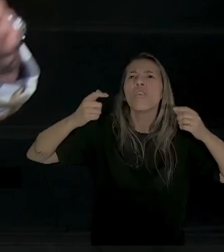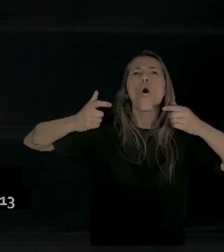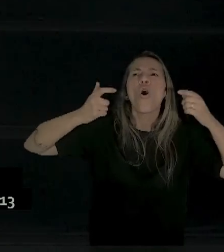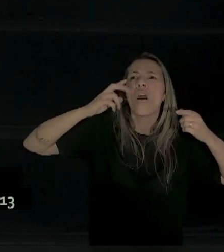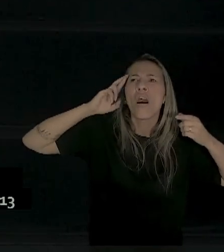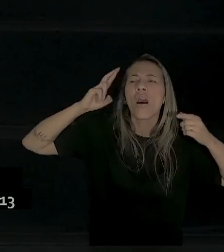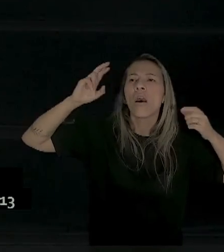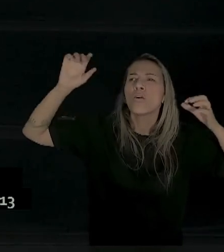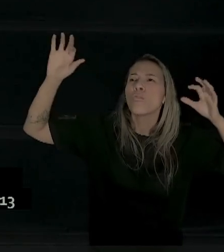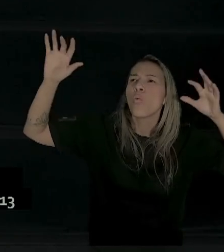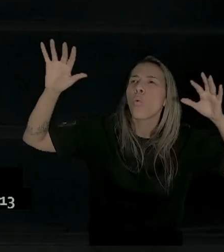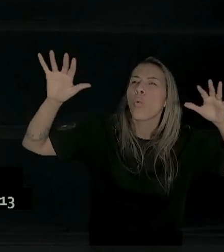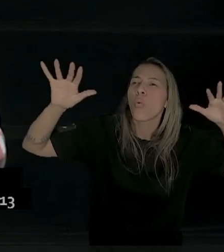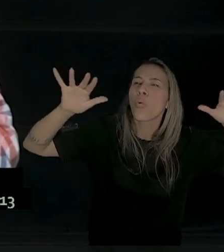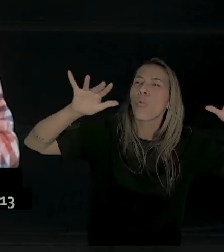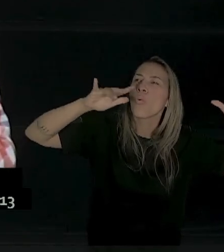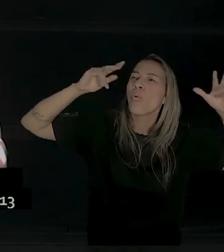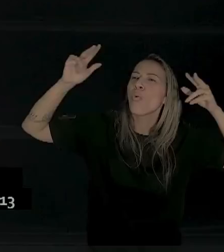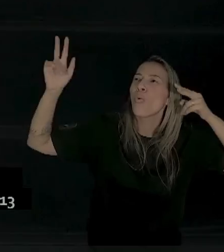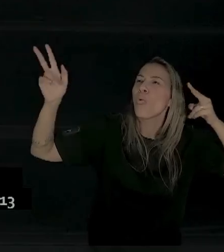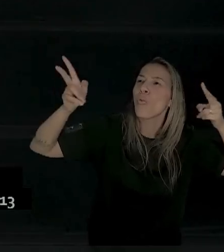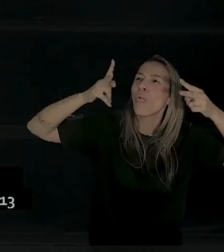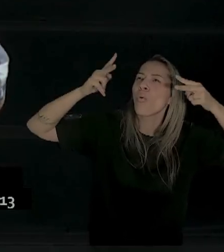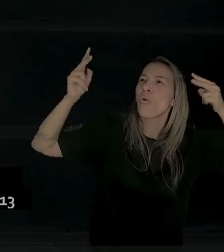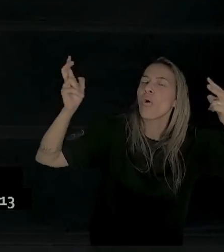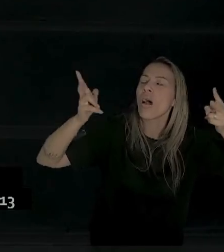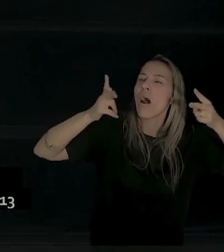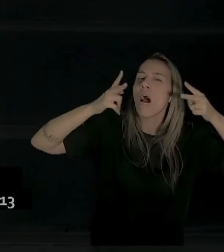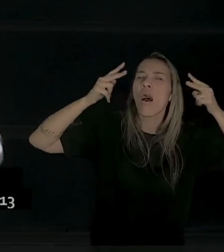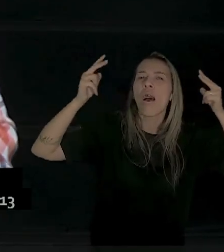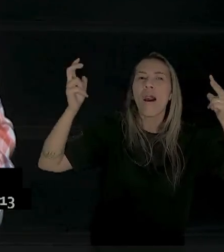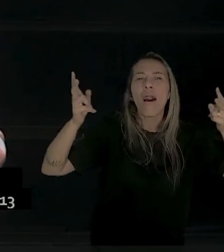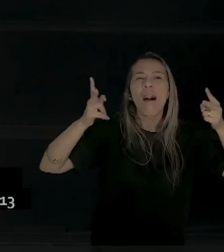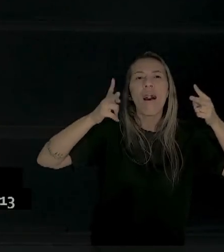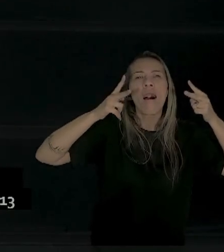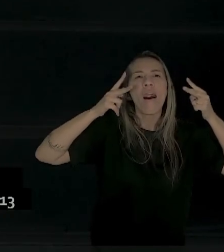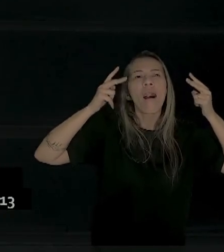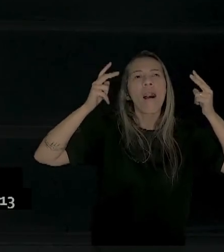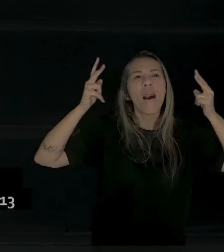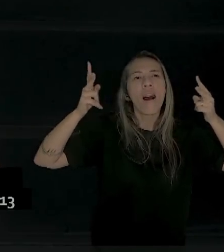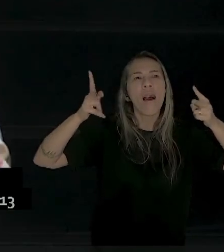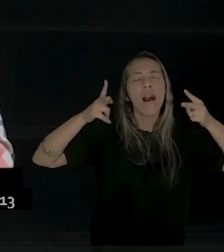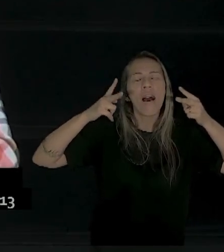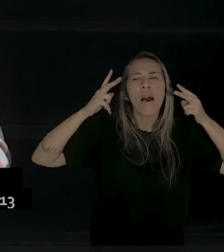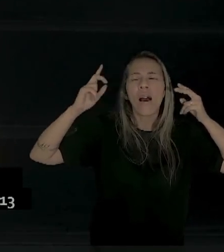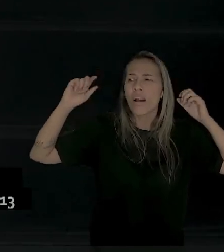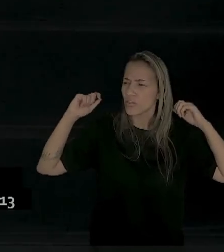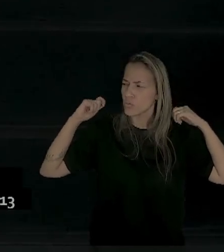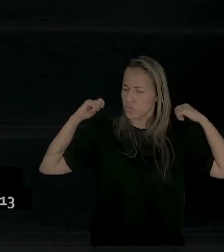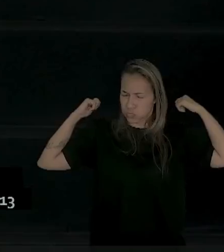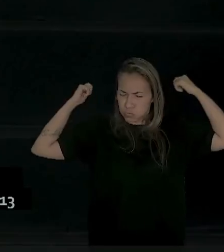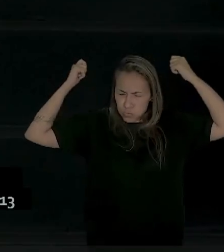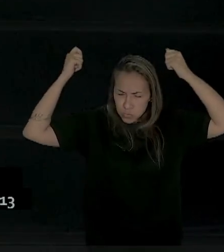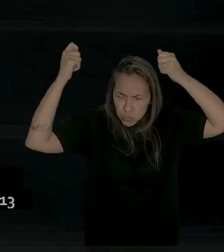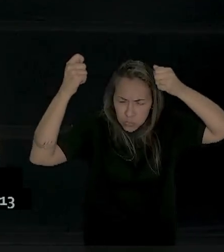suave. E quando Elias ouviu a brisa suave, puxou a capa para cobrir o rosto e